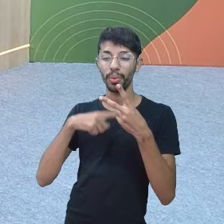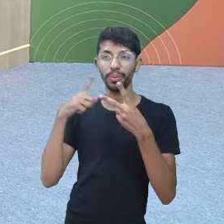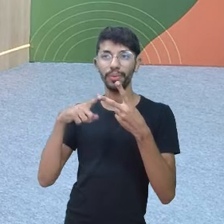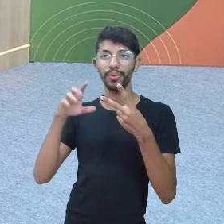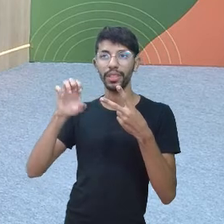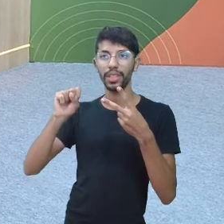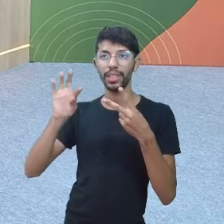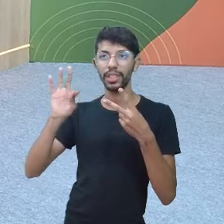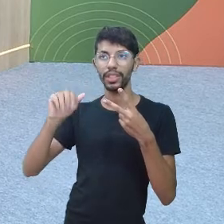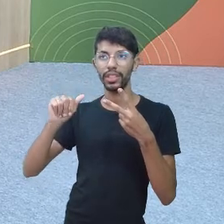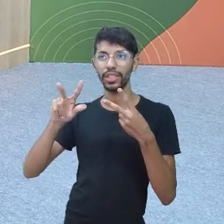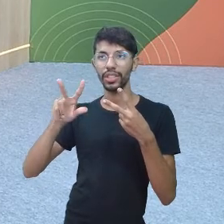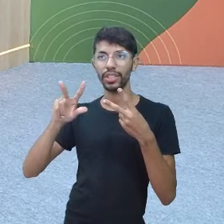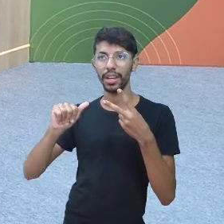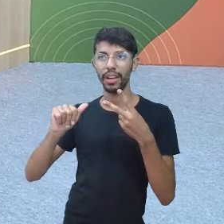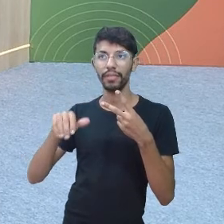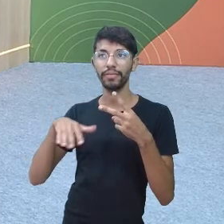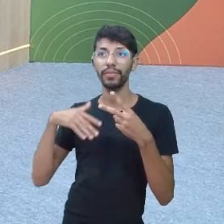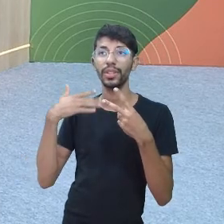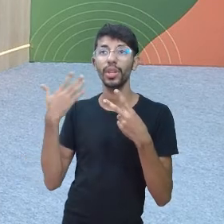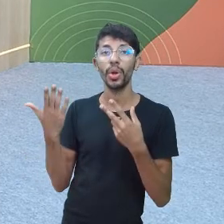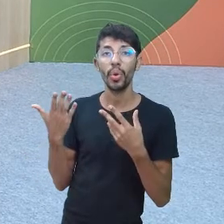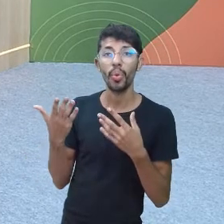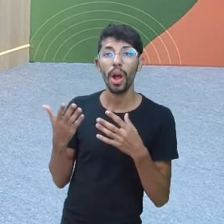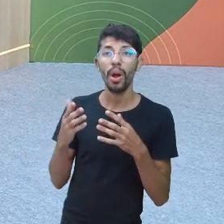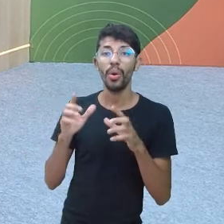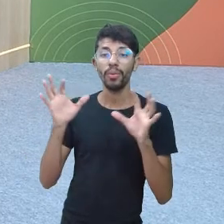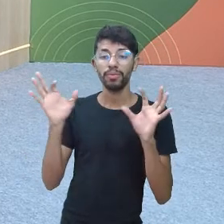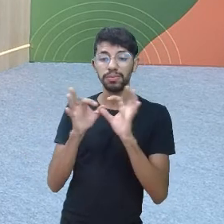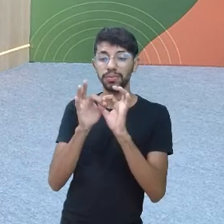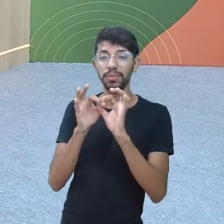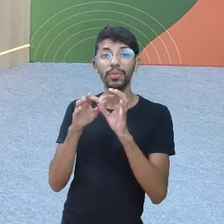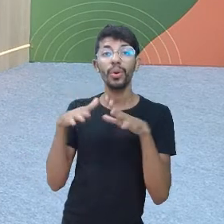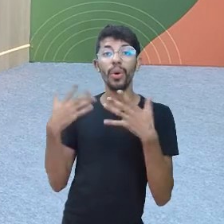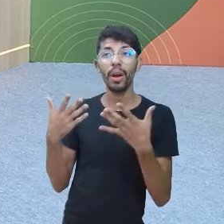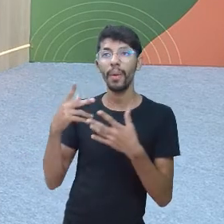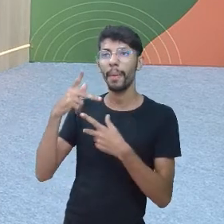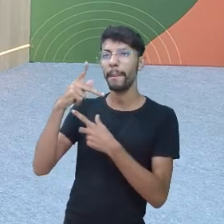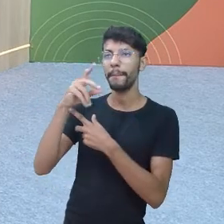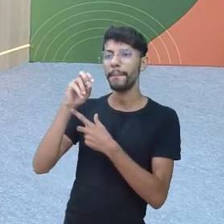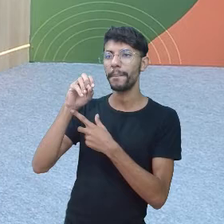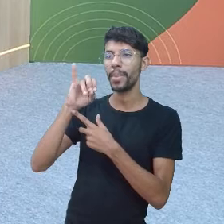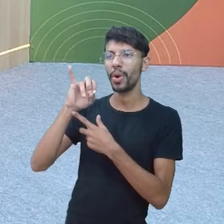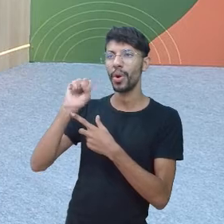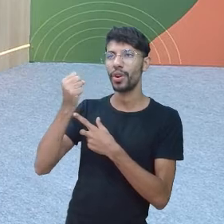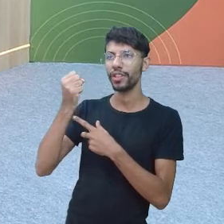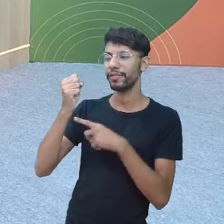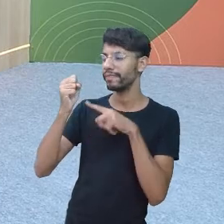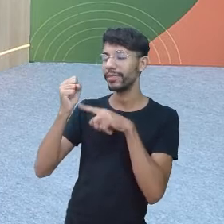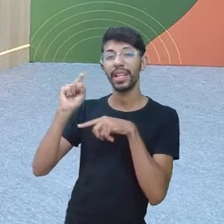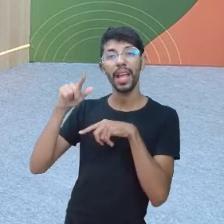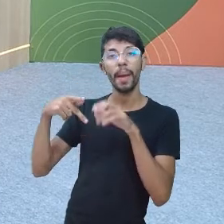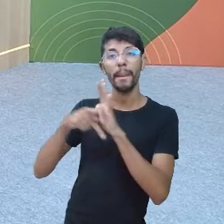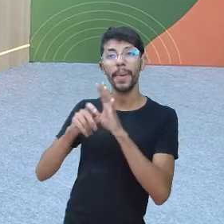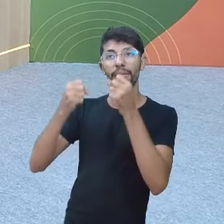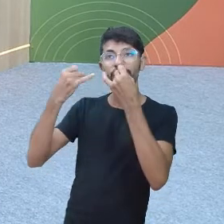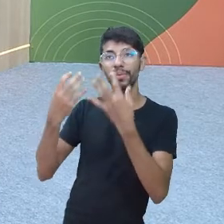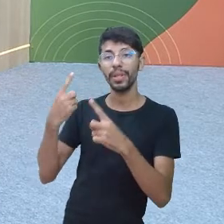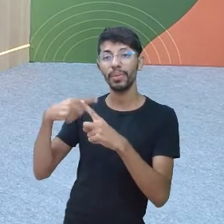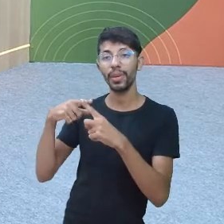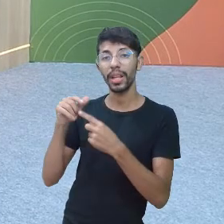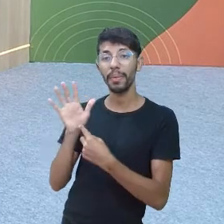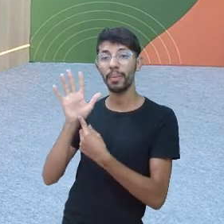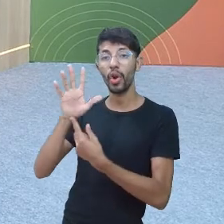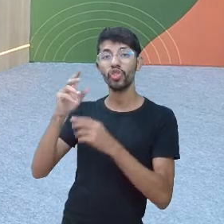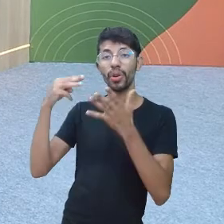ligando os 2 períodos? A conjunção pois. Então, esse pois aí é uma conjunção explicativa, porque ele me dá o motivo